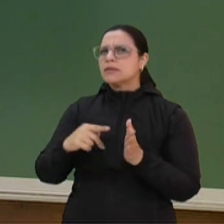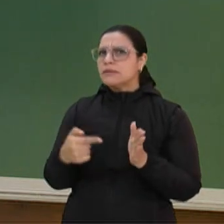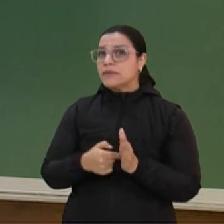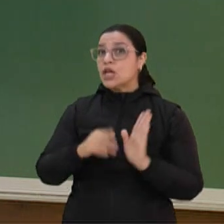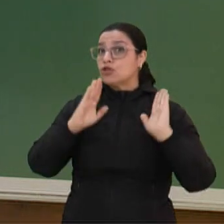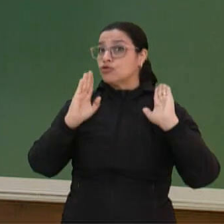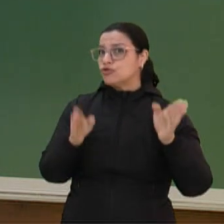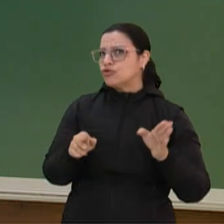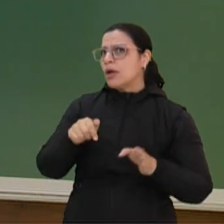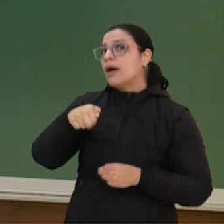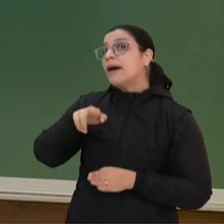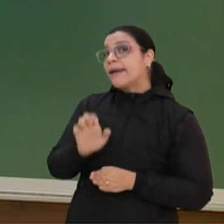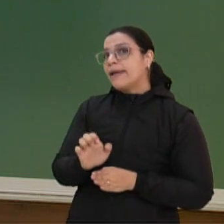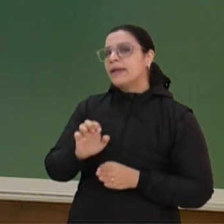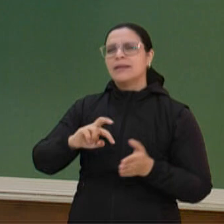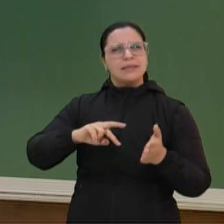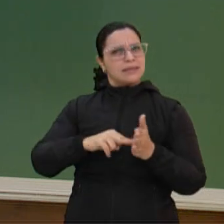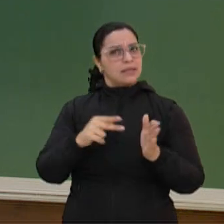já que,